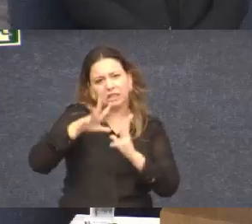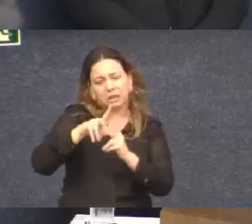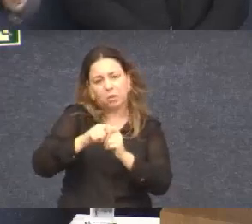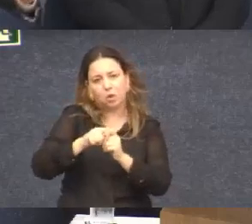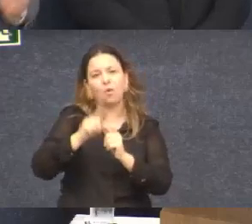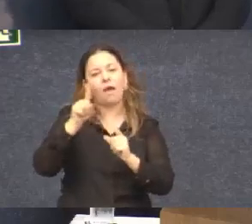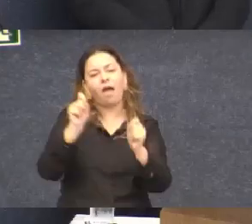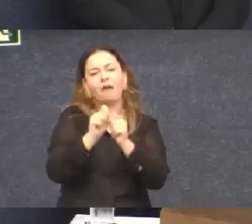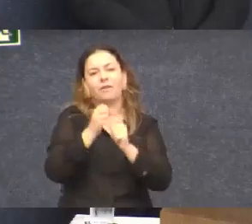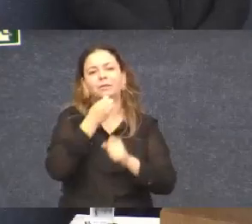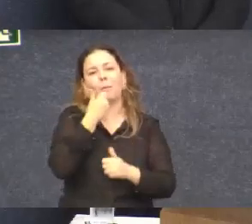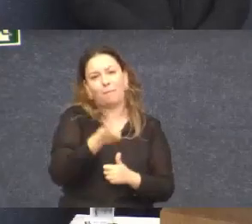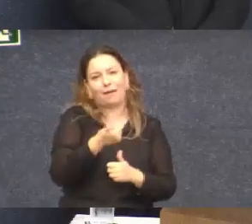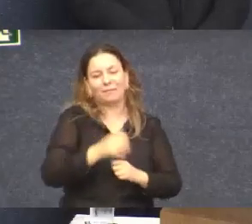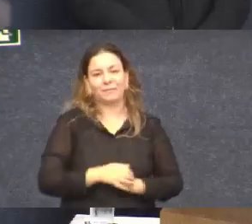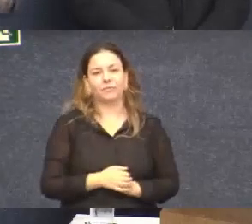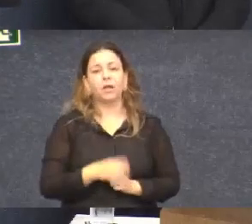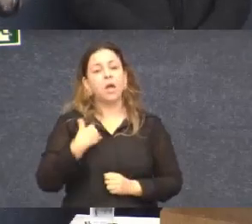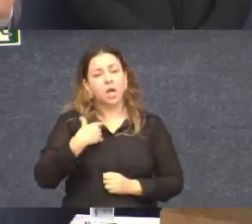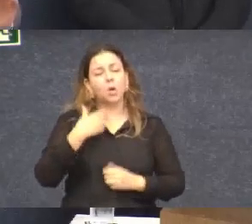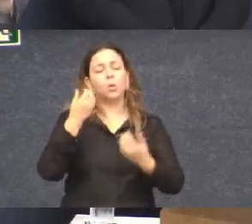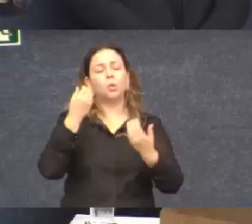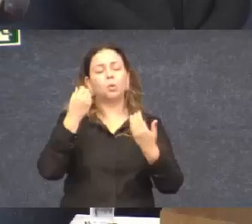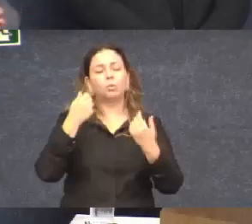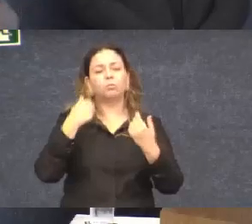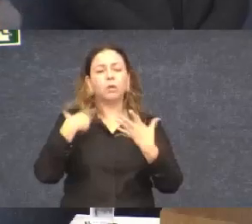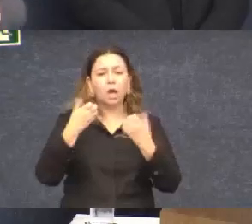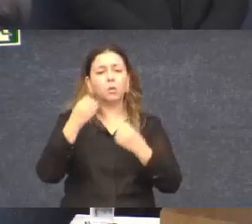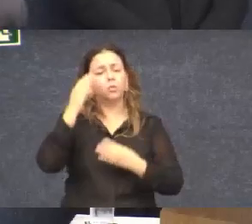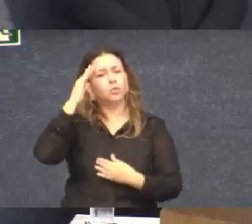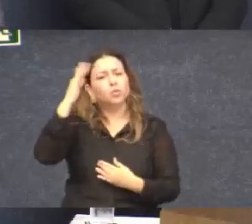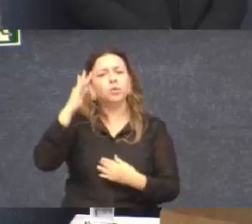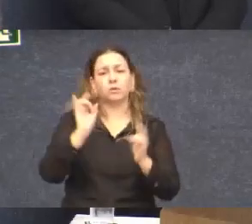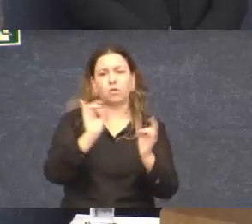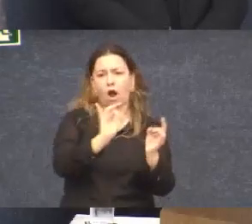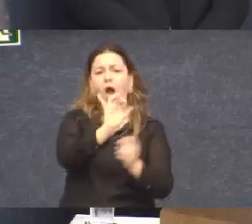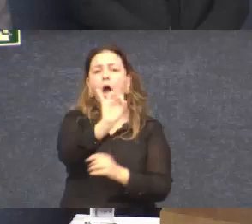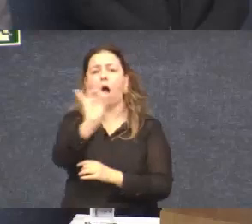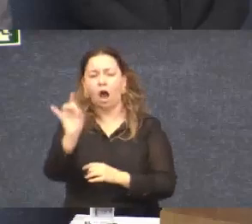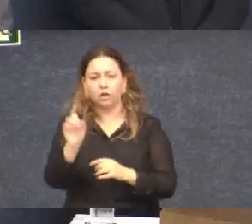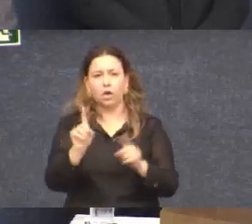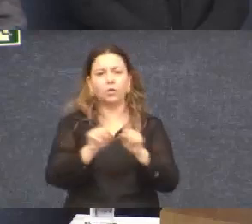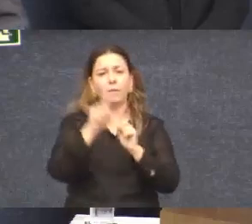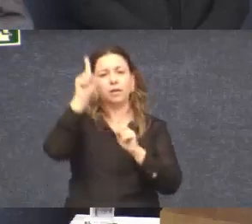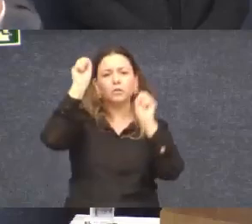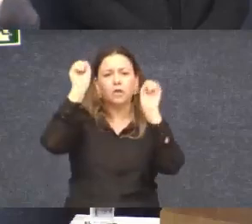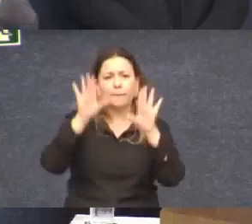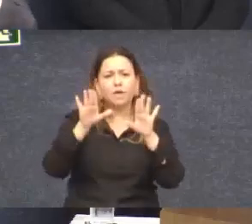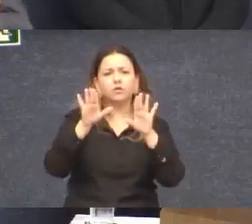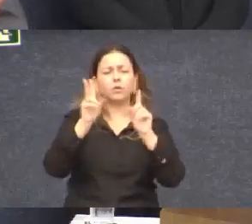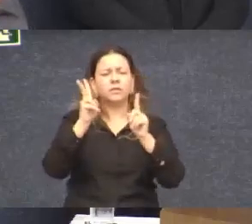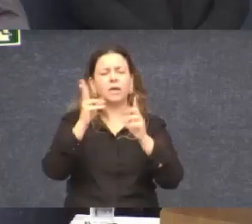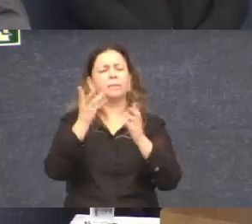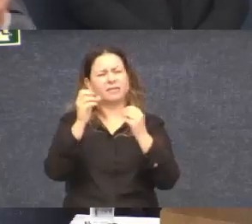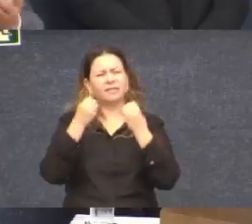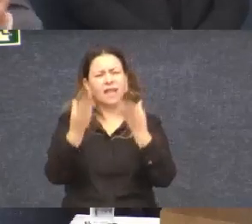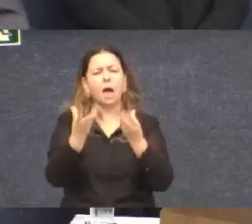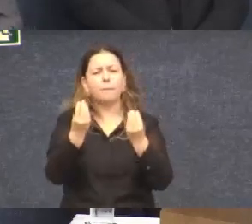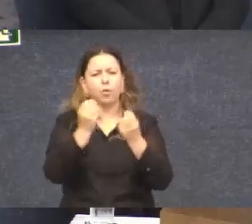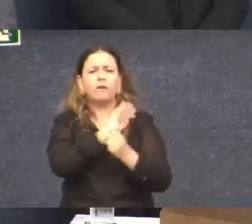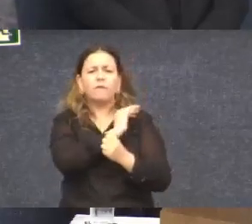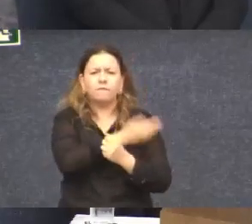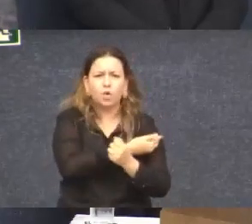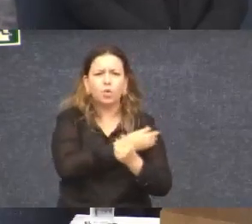sucesso, desejo que Deus ilumine o coração de cada um, dando a vocês muita força e muita coragem